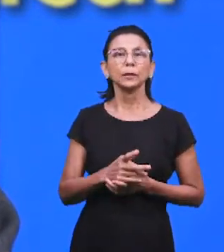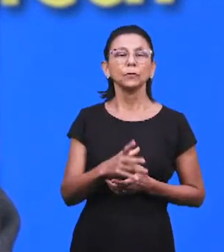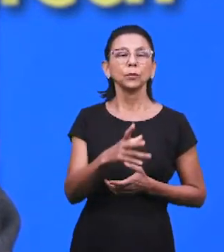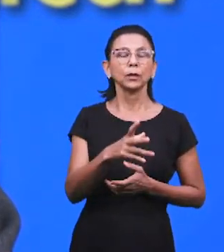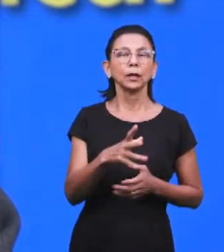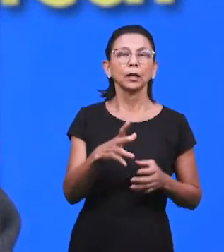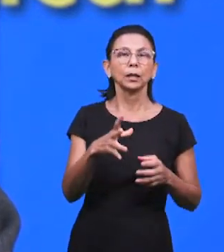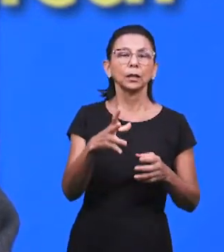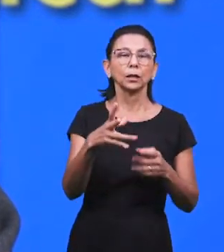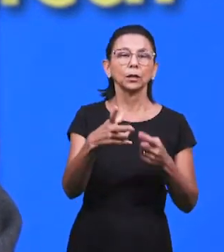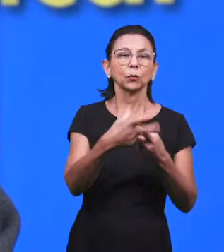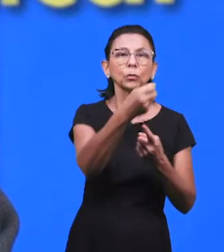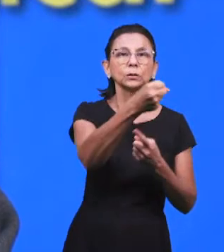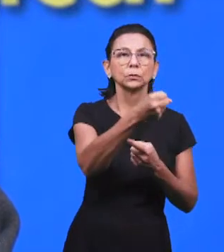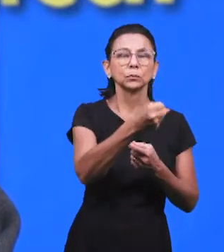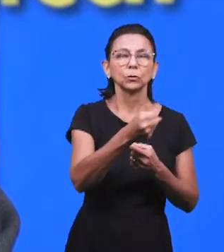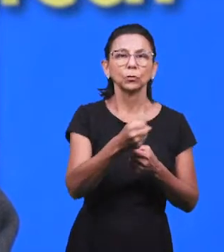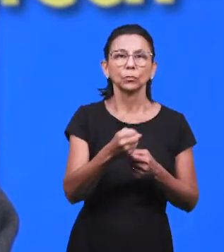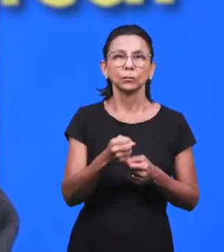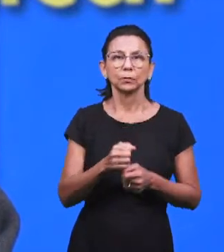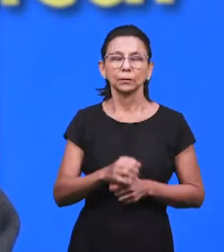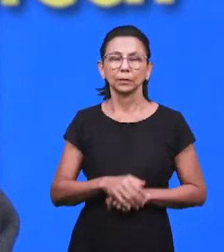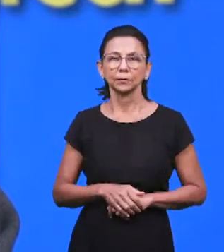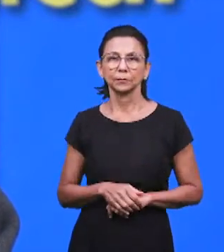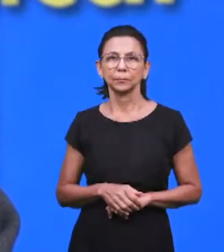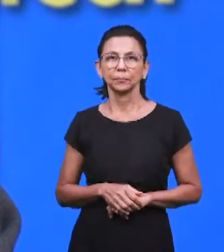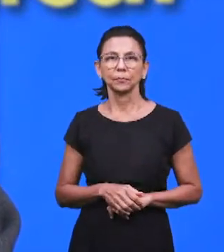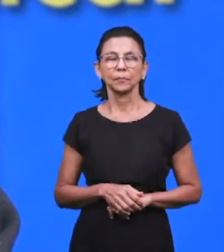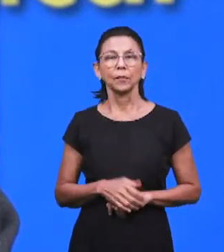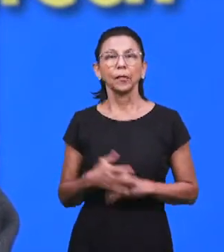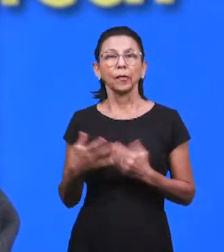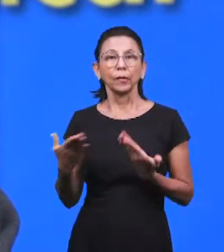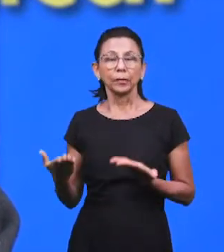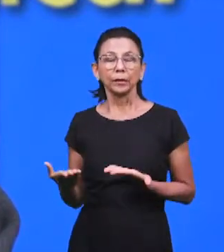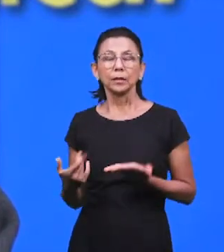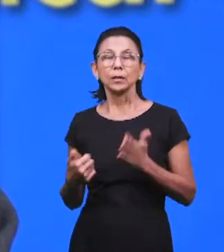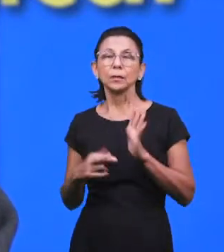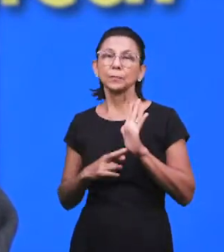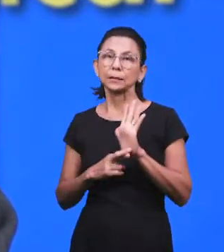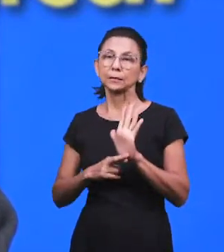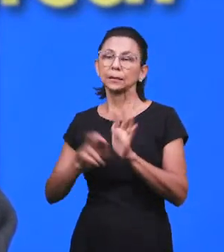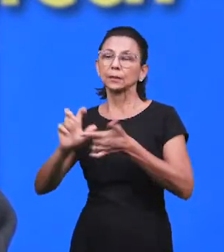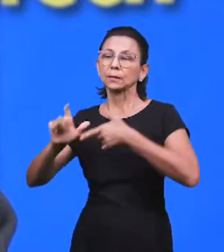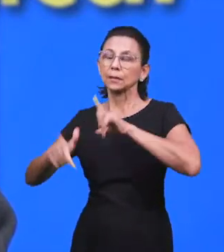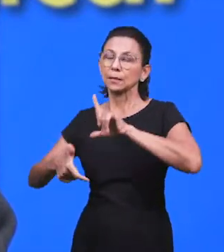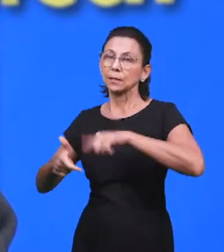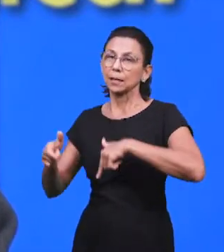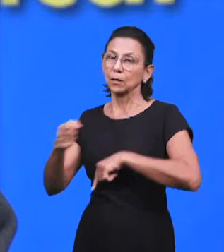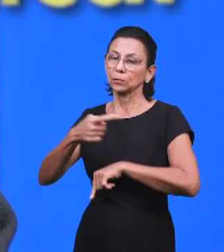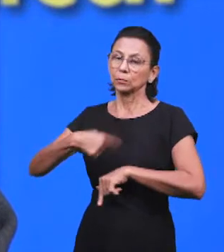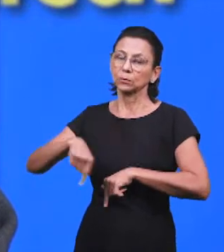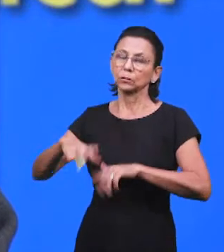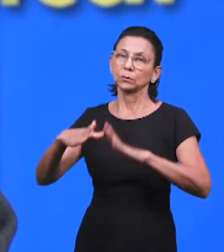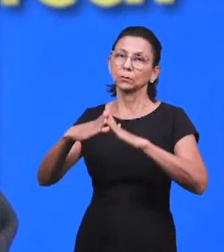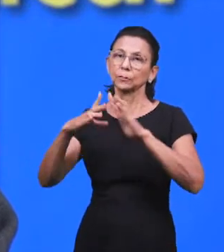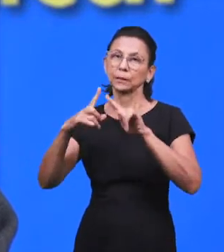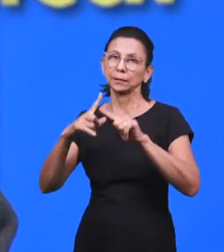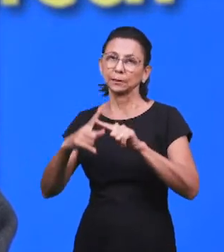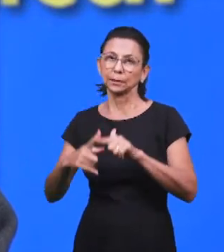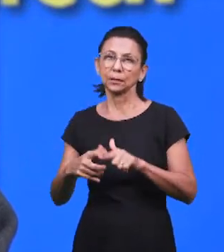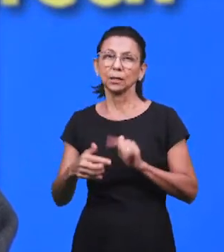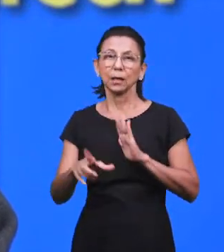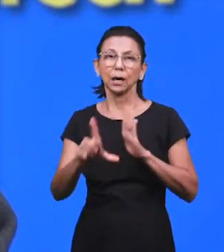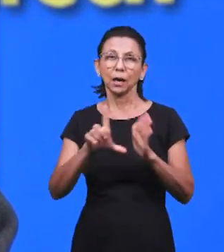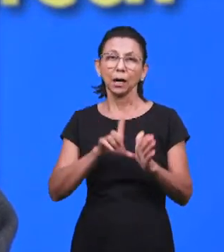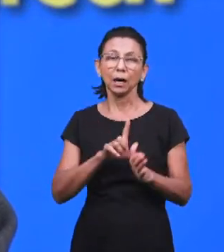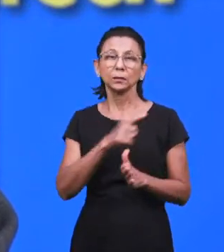é a cidade que já está em Israel, representa Israel. E, portanto, nós como igreja gentílica, né, nós também